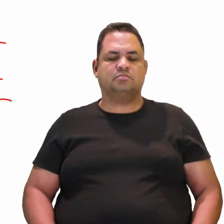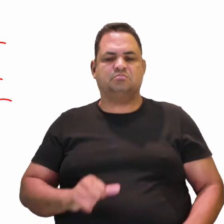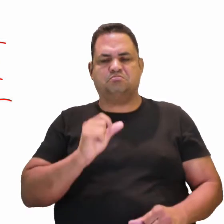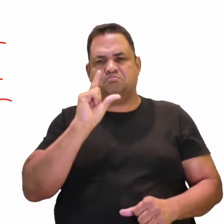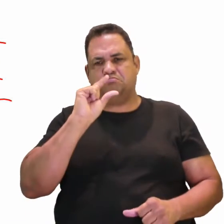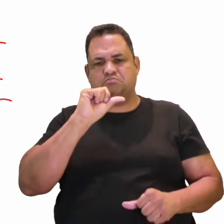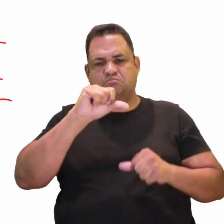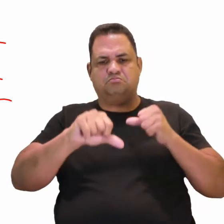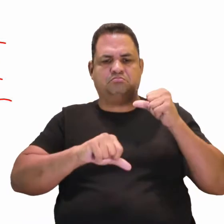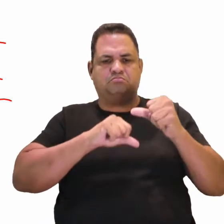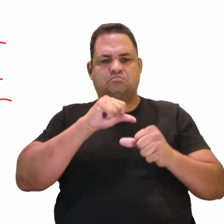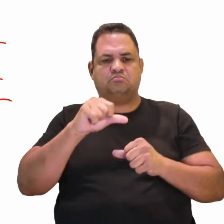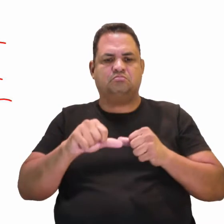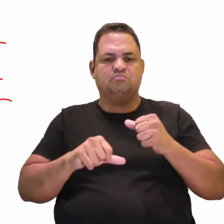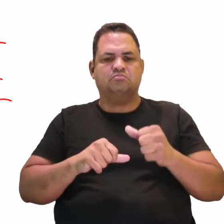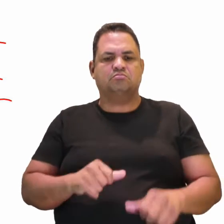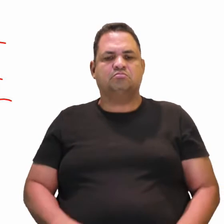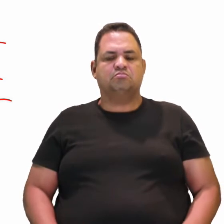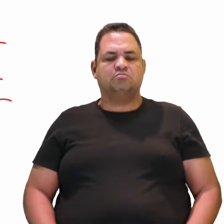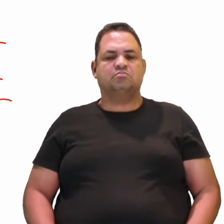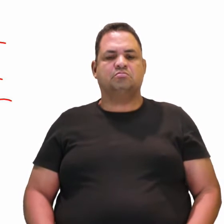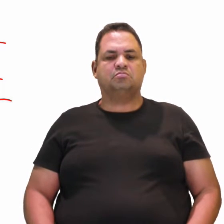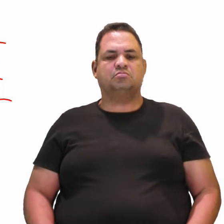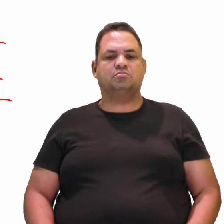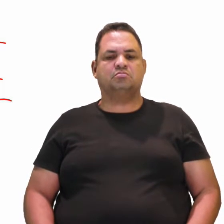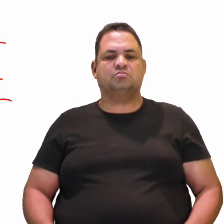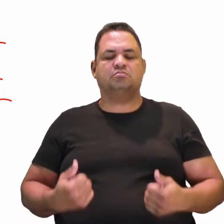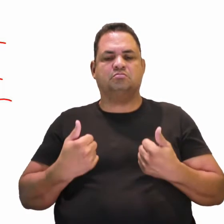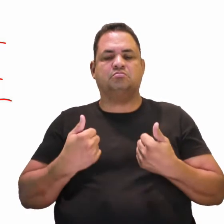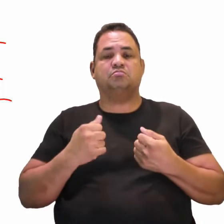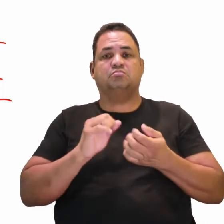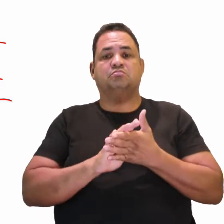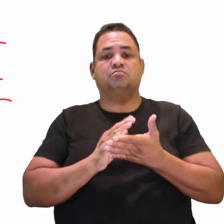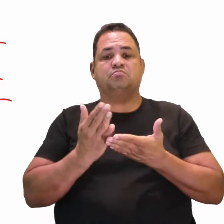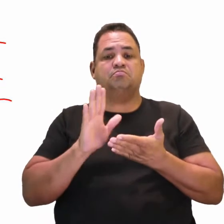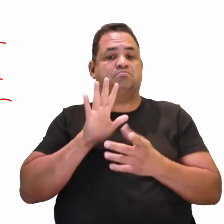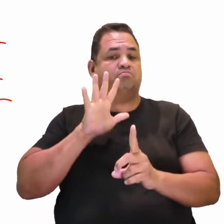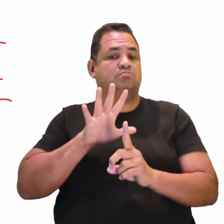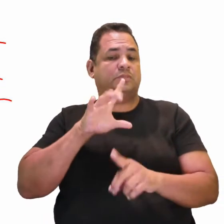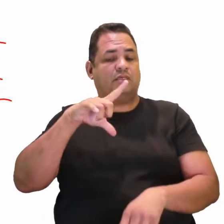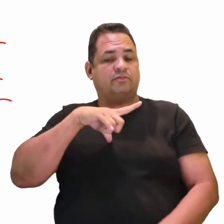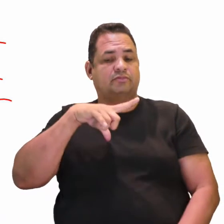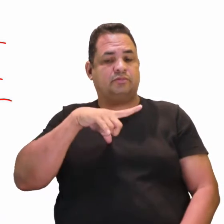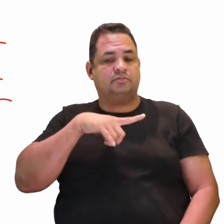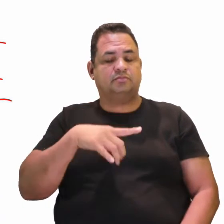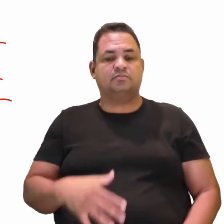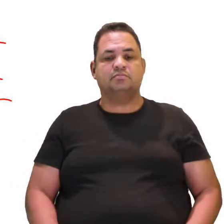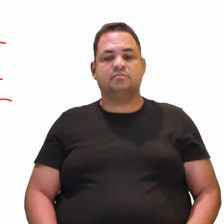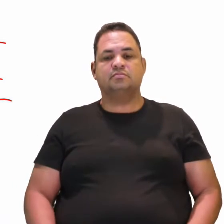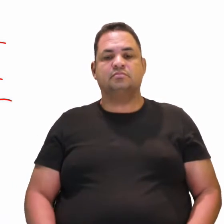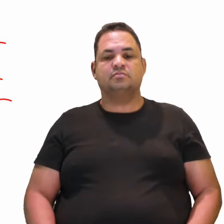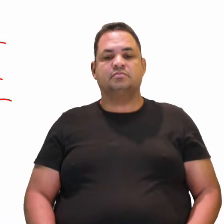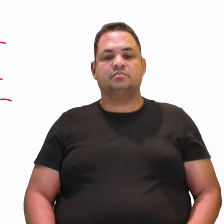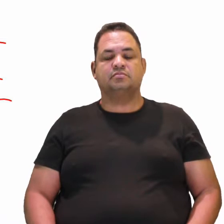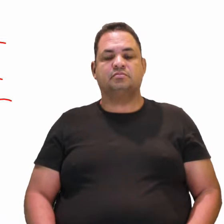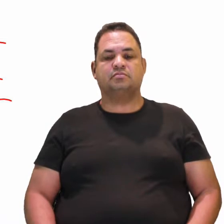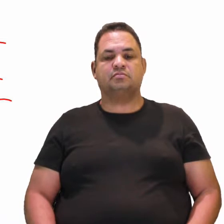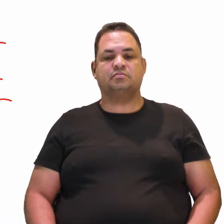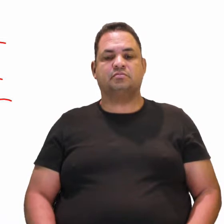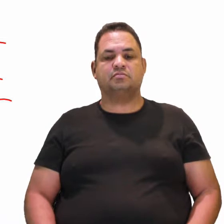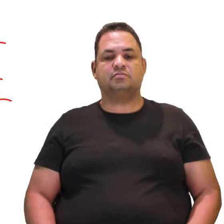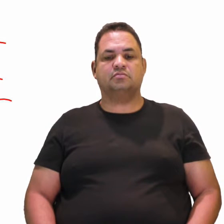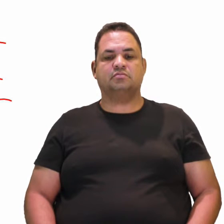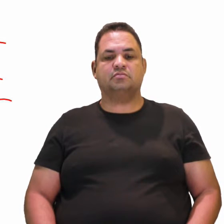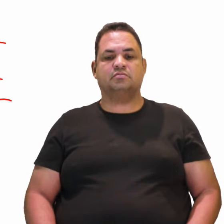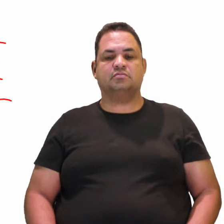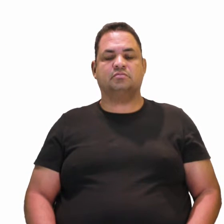mudanças, small changes can make a big impact. Podem fazer um grande impacto. Try to, tente aí o quê?